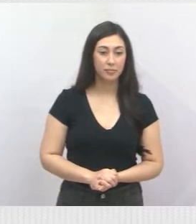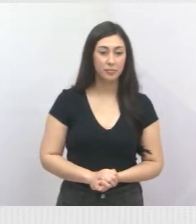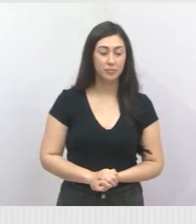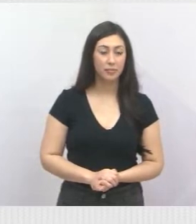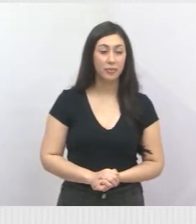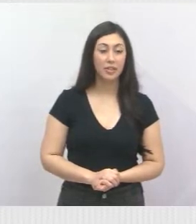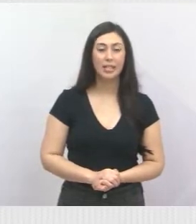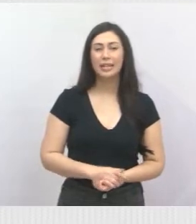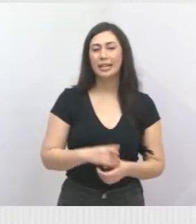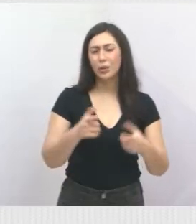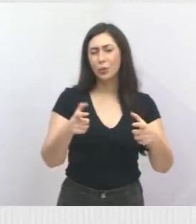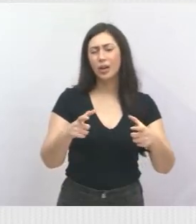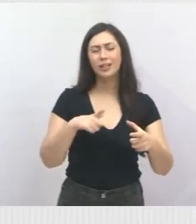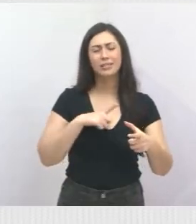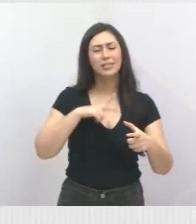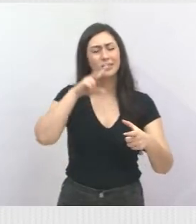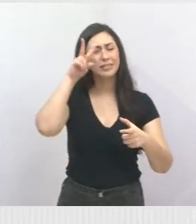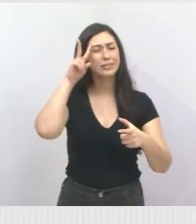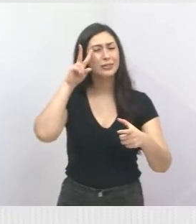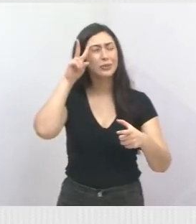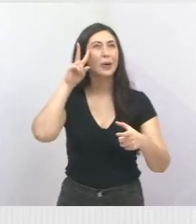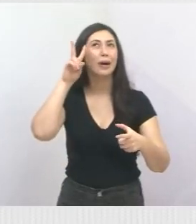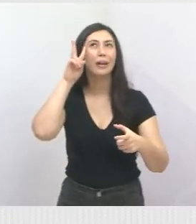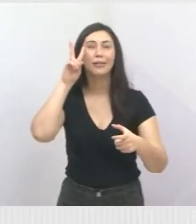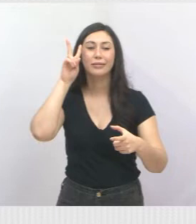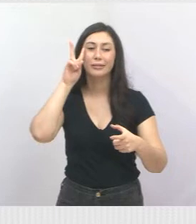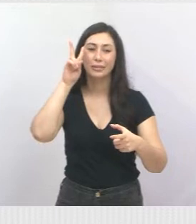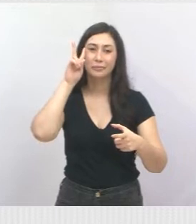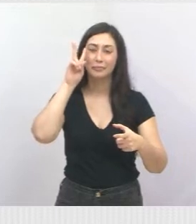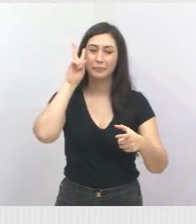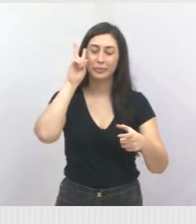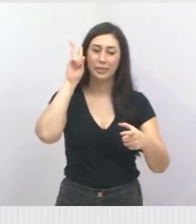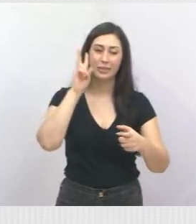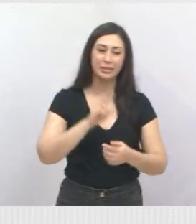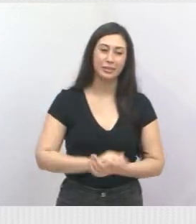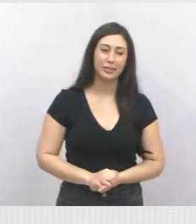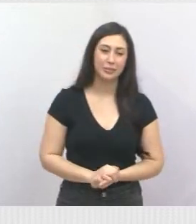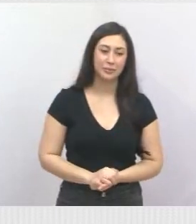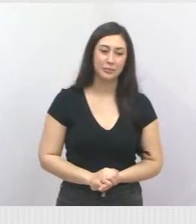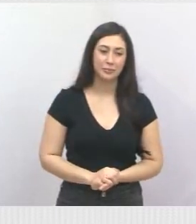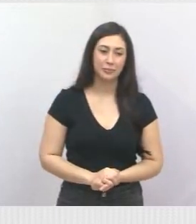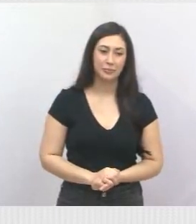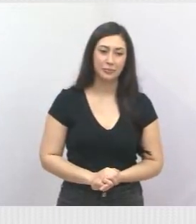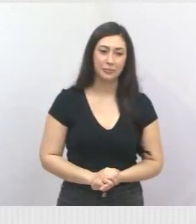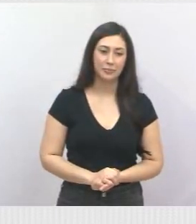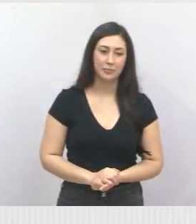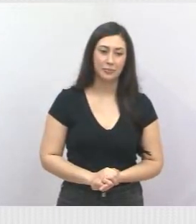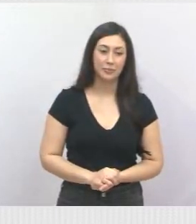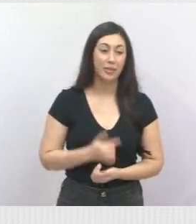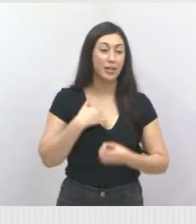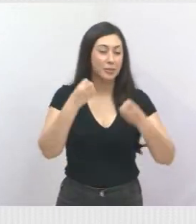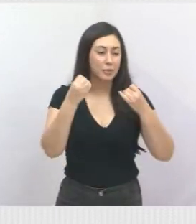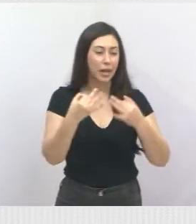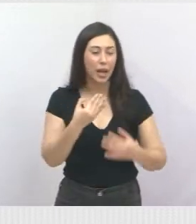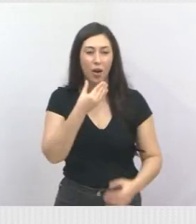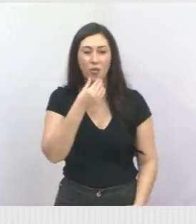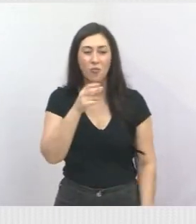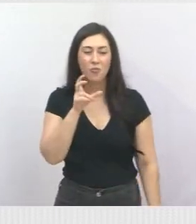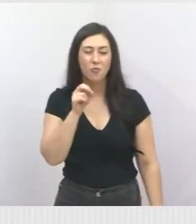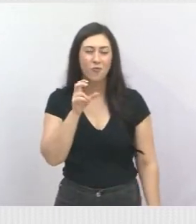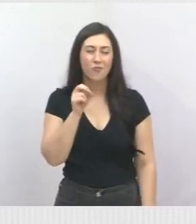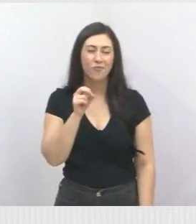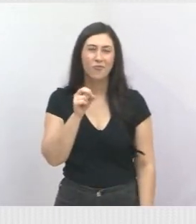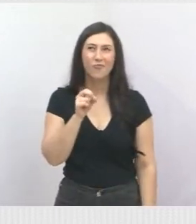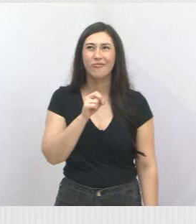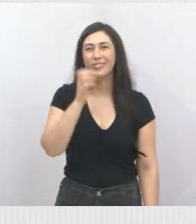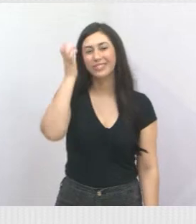Tem bastante história, bastante lembrança. Falar Falar do meu avô é muito fácil